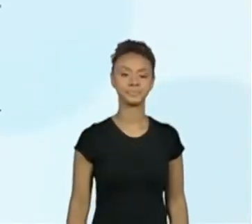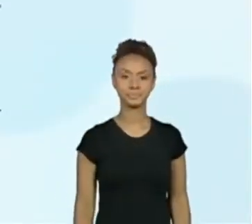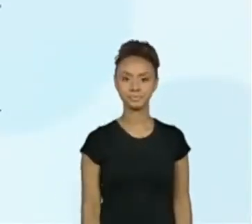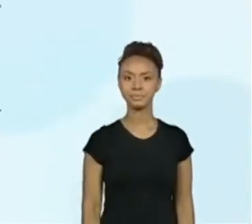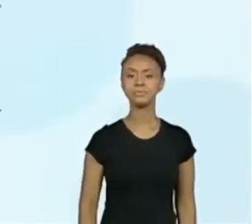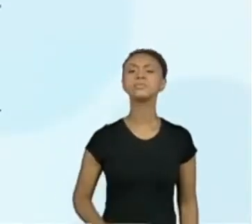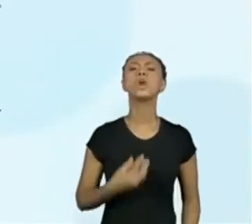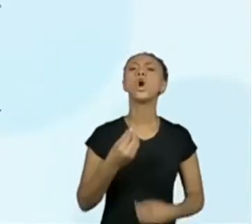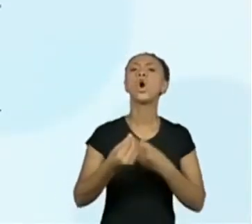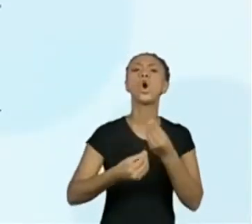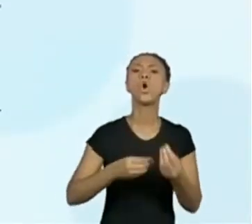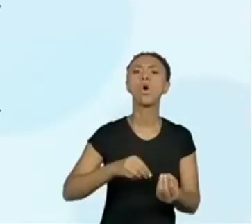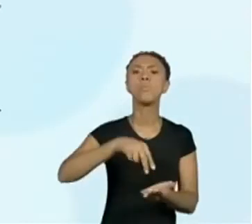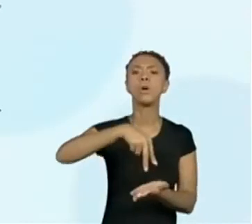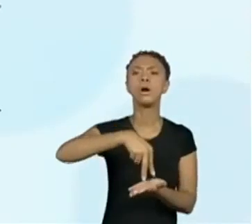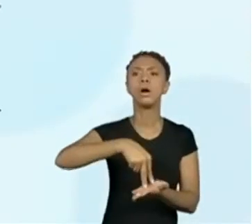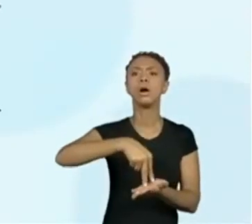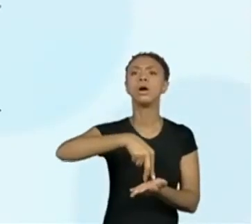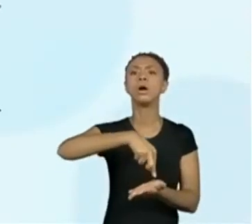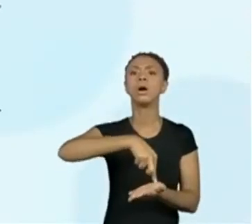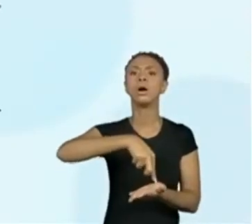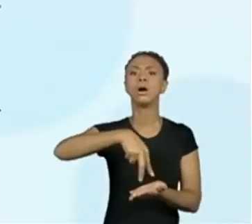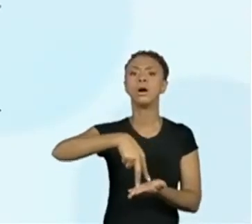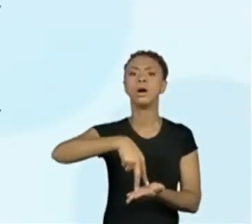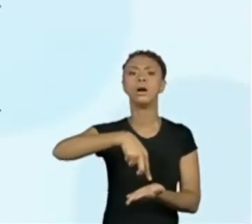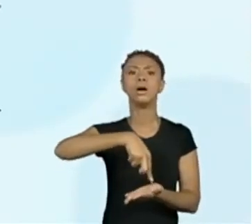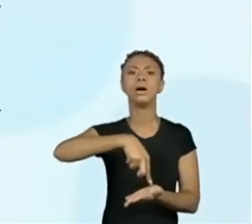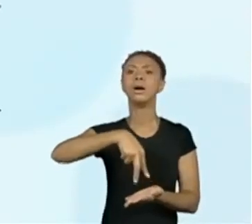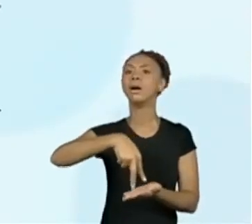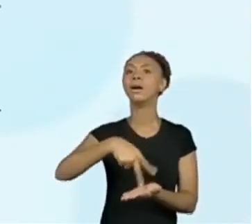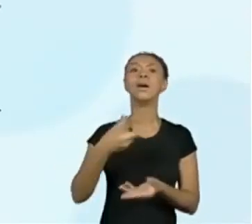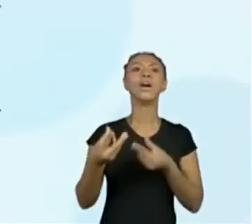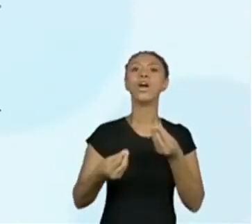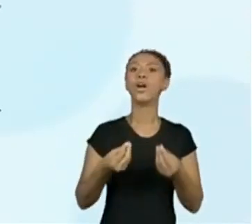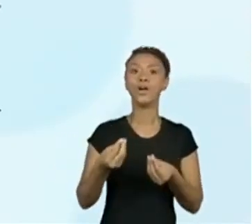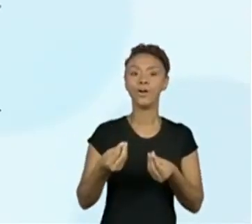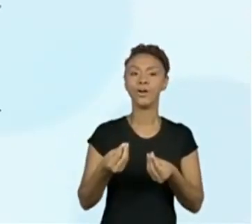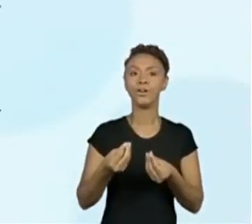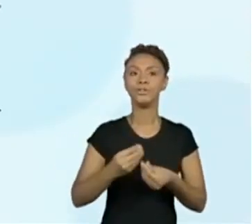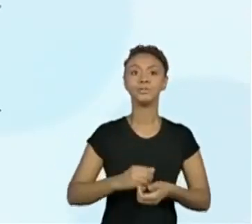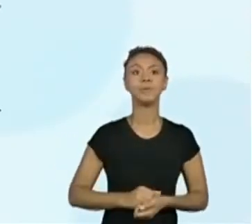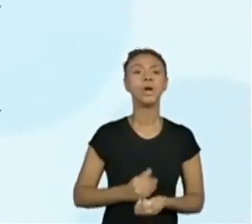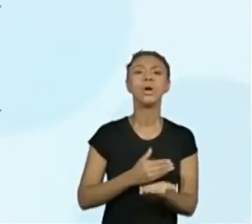Amarelinha. Amarelinha começa com a letra... A. A.